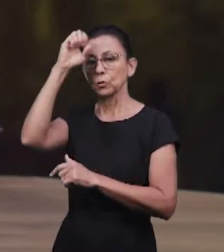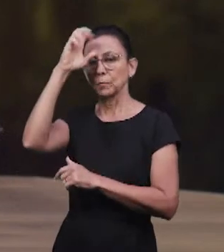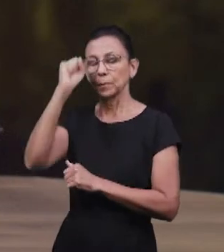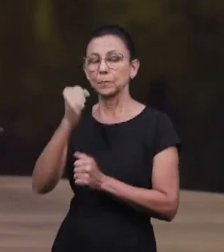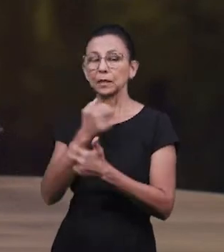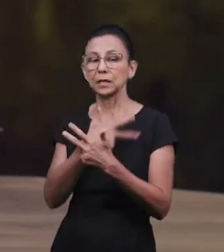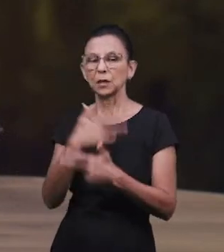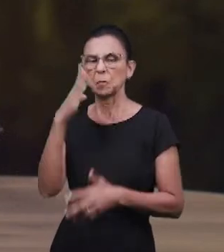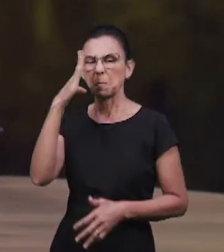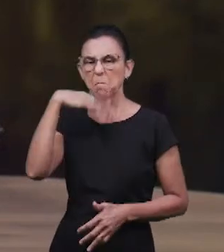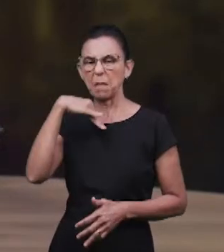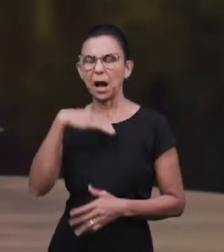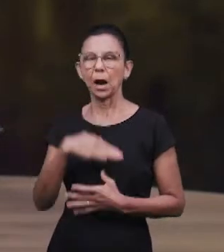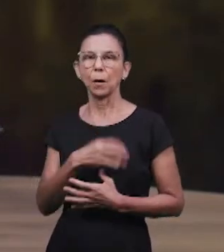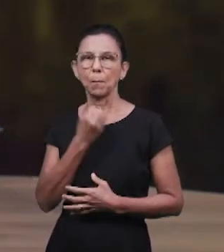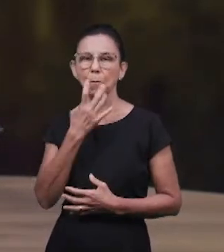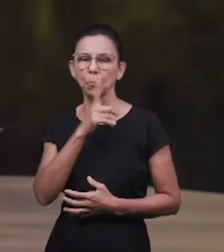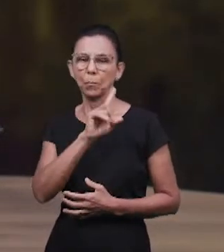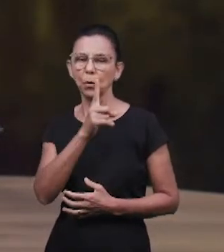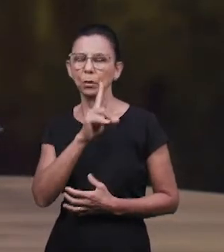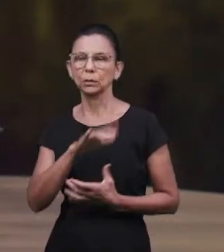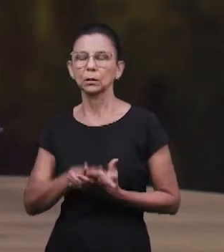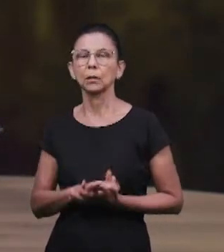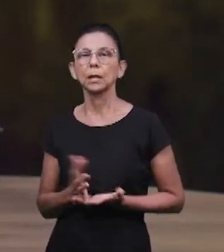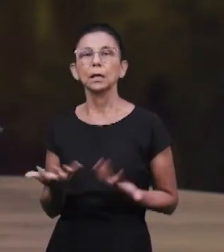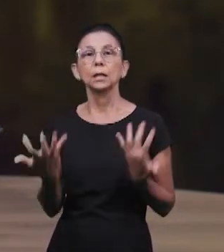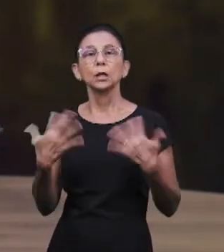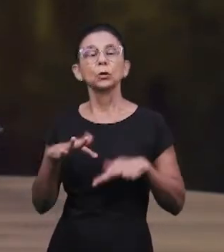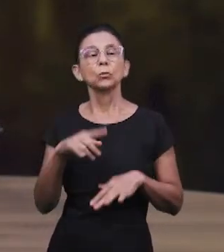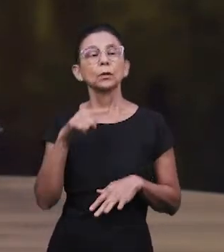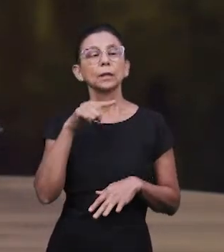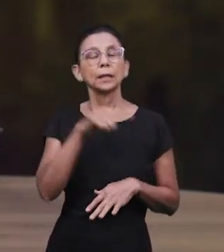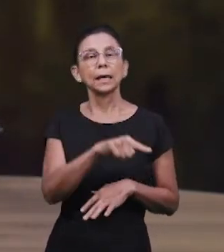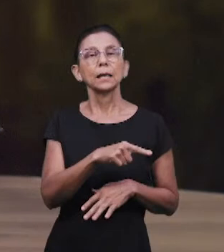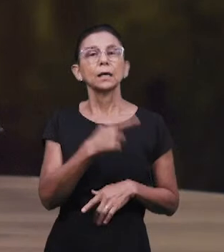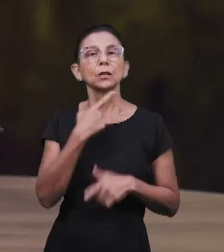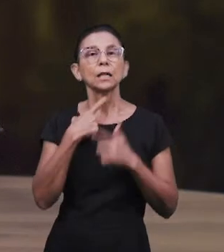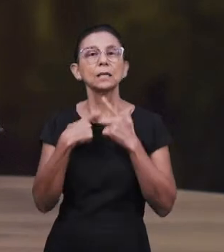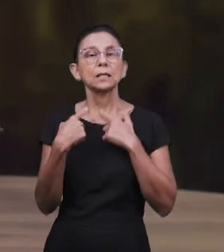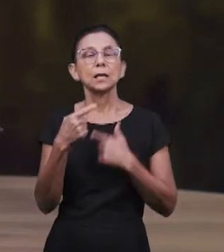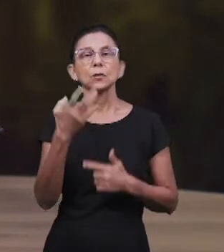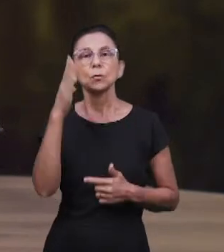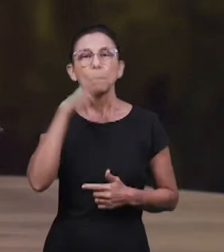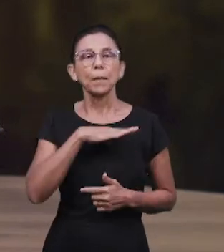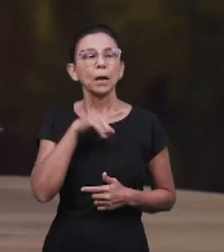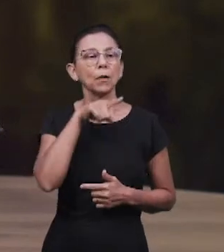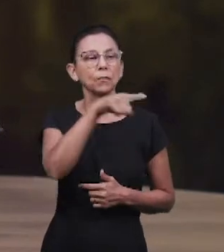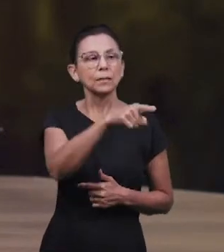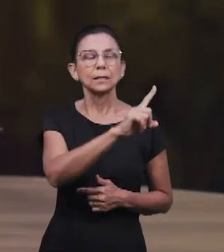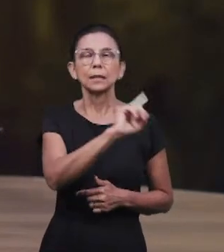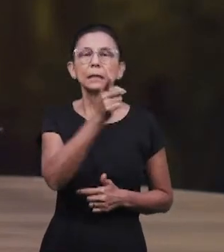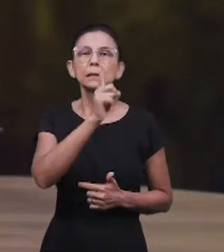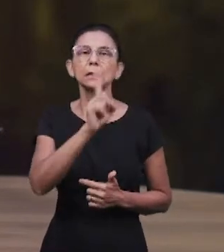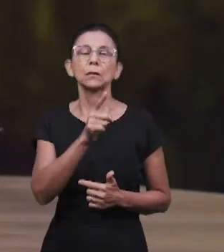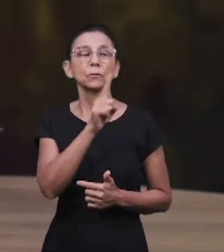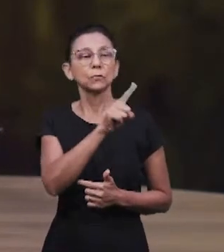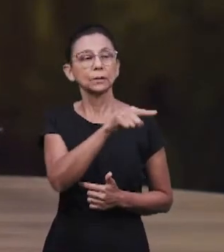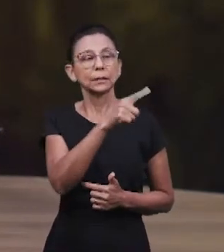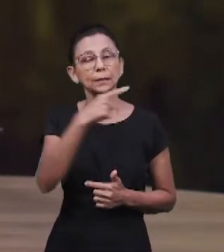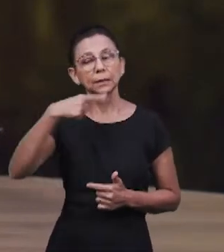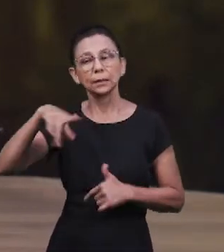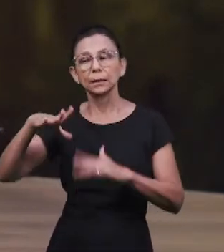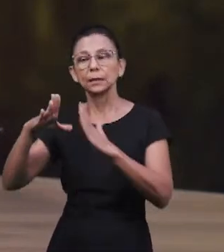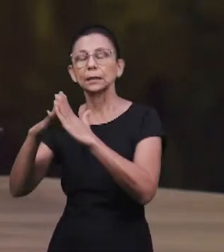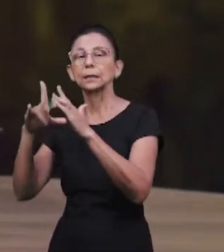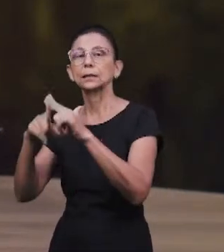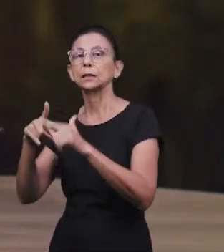coisa do mal e não é coisa do bem. E eu não quero mal para você. Você tem que vir para a igreja